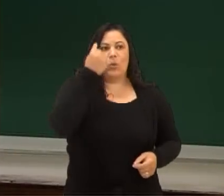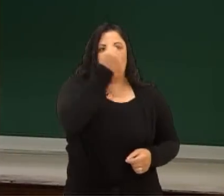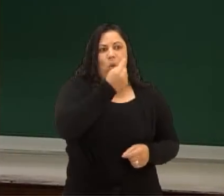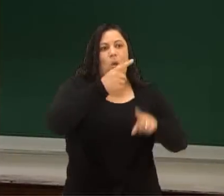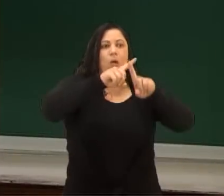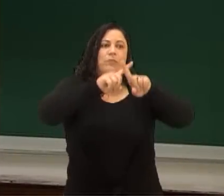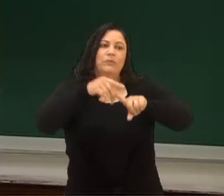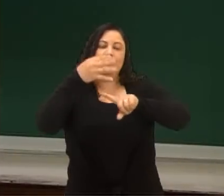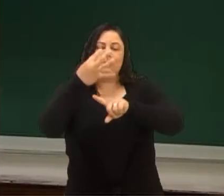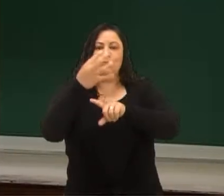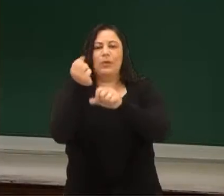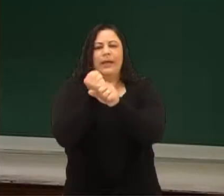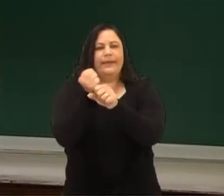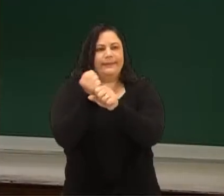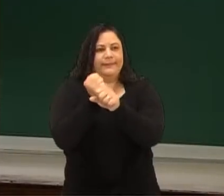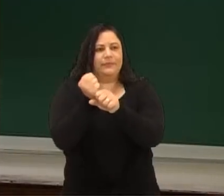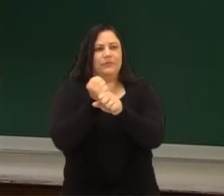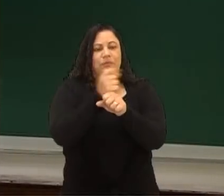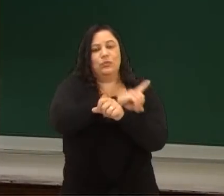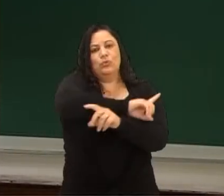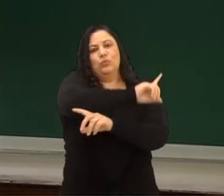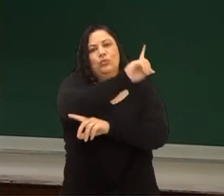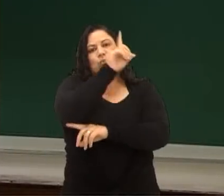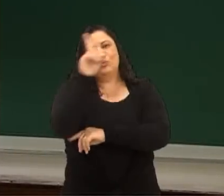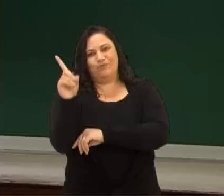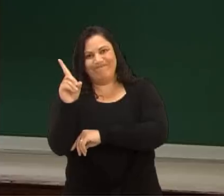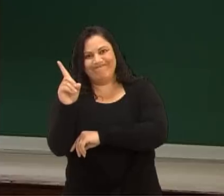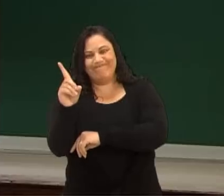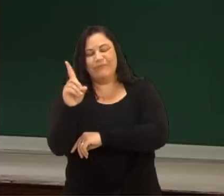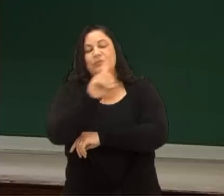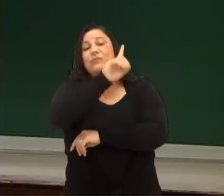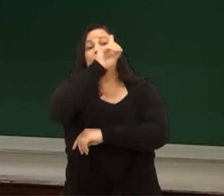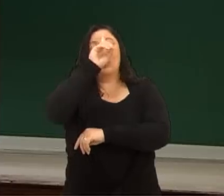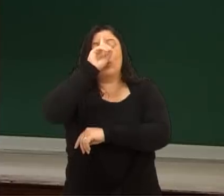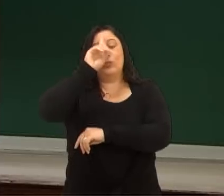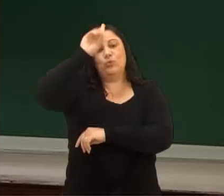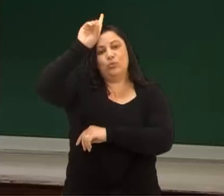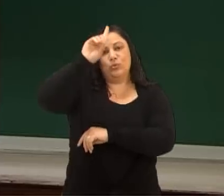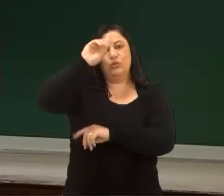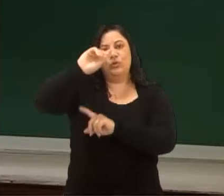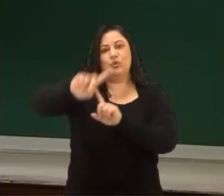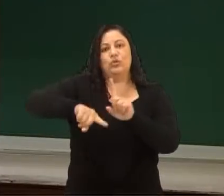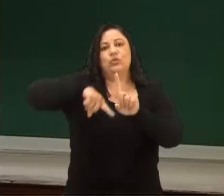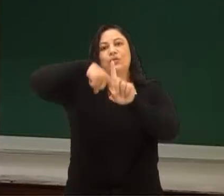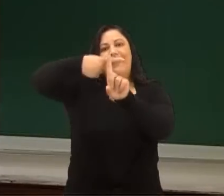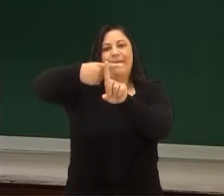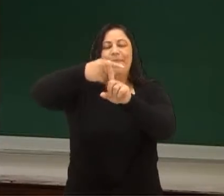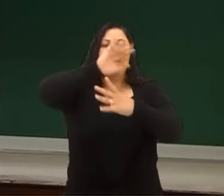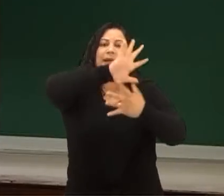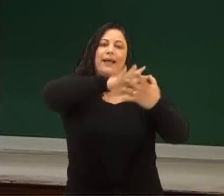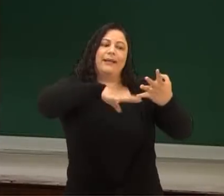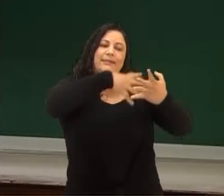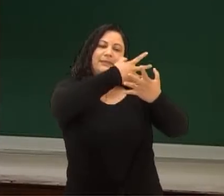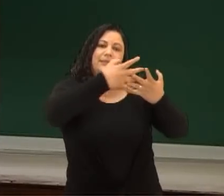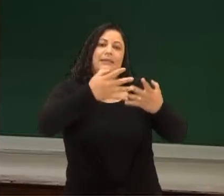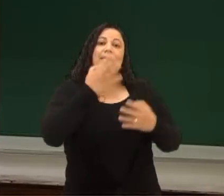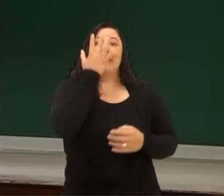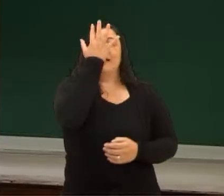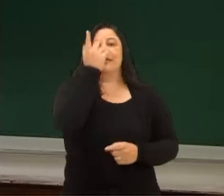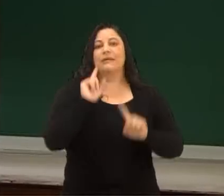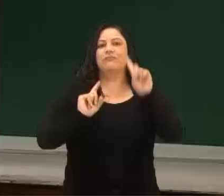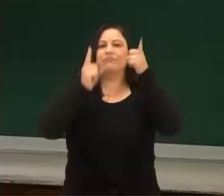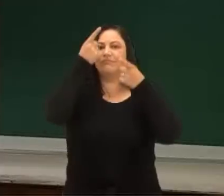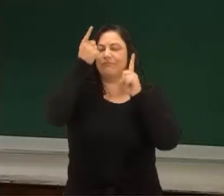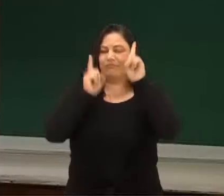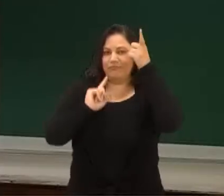24. Matemática na geografia. O que a gente vai ter? Um dia a mais no calendário, que é no mês de fevereiro, porque o mês de fevereiro